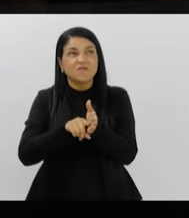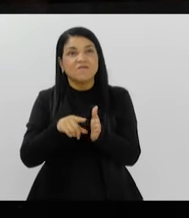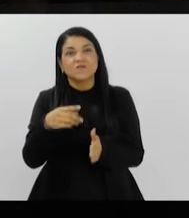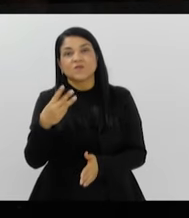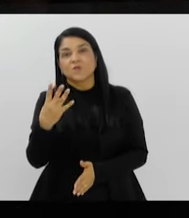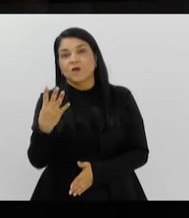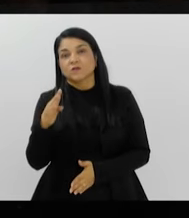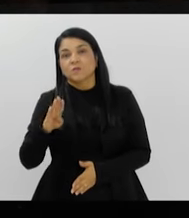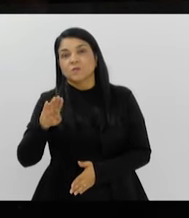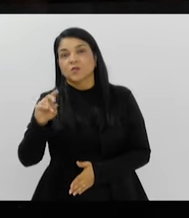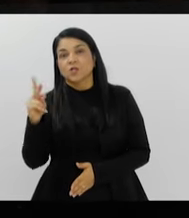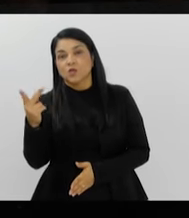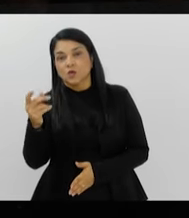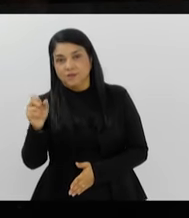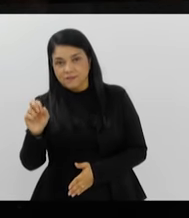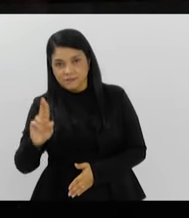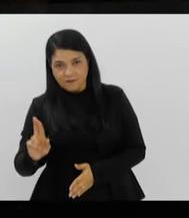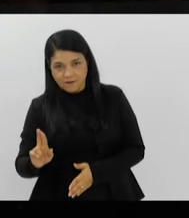a conta fechou.